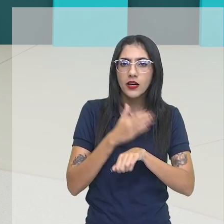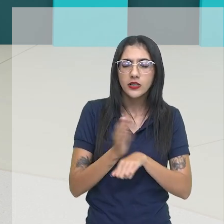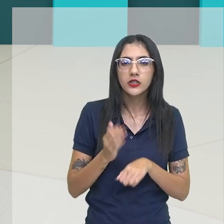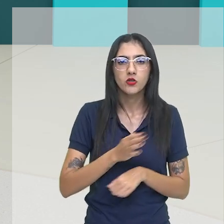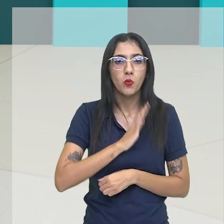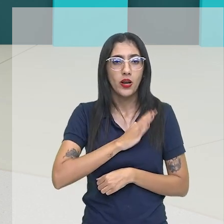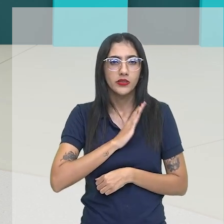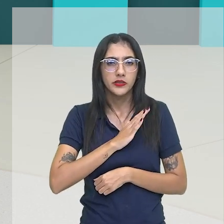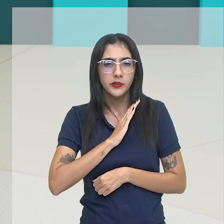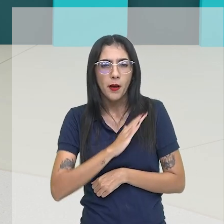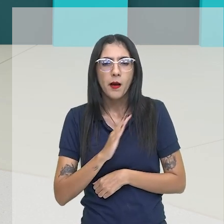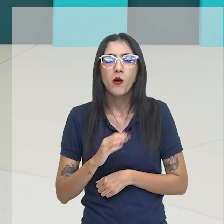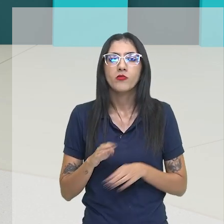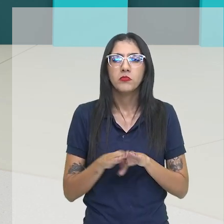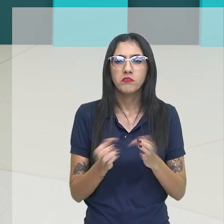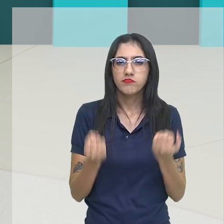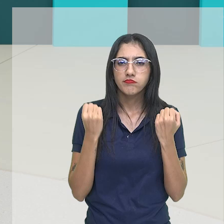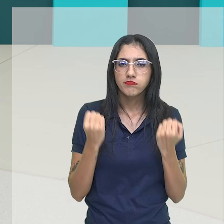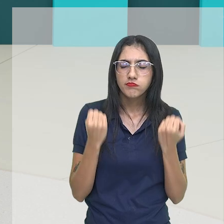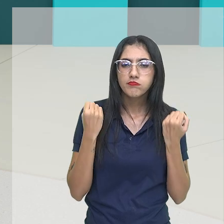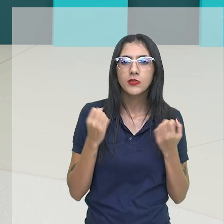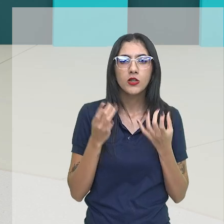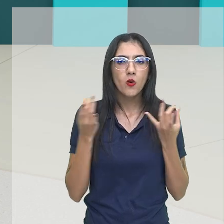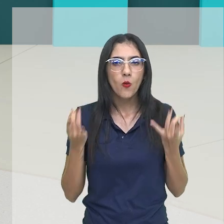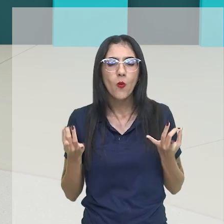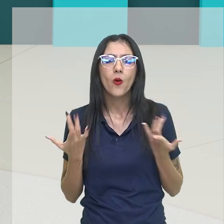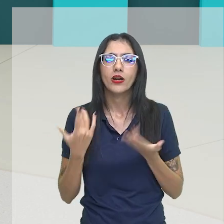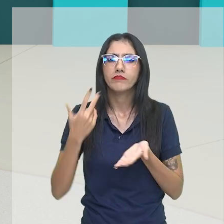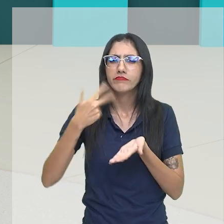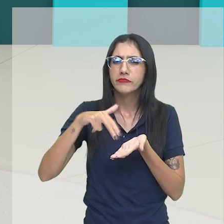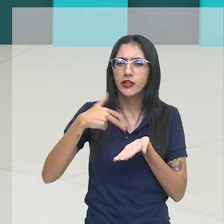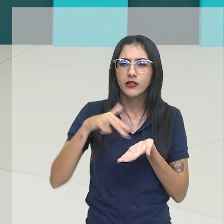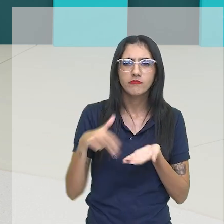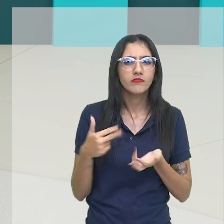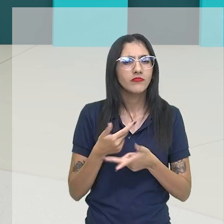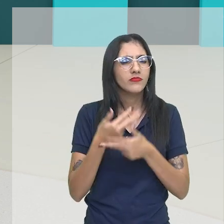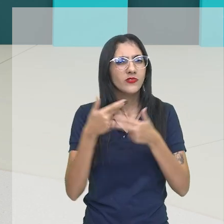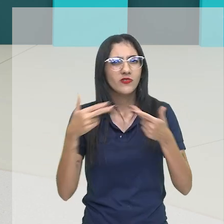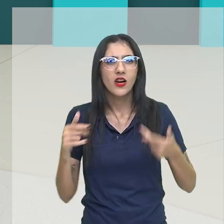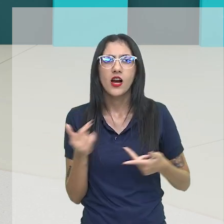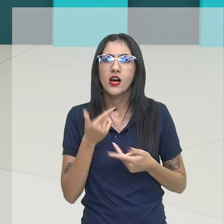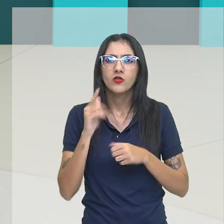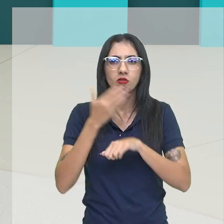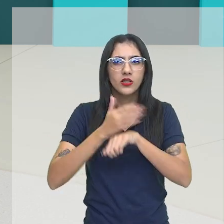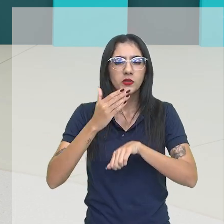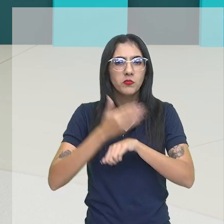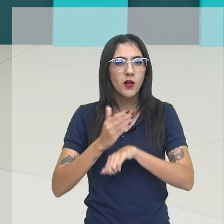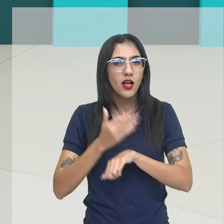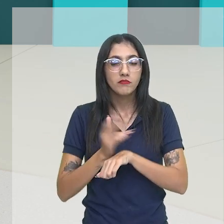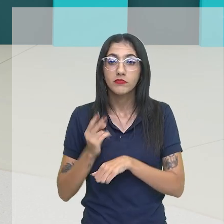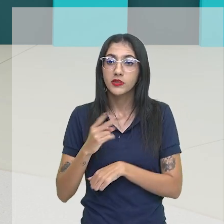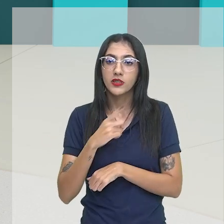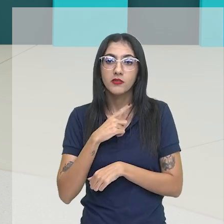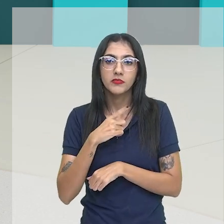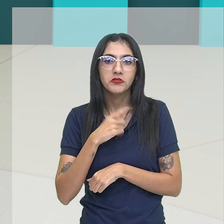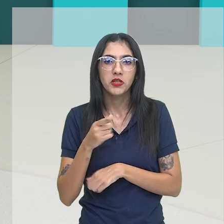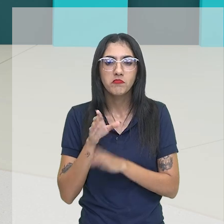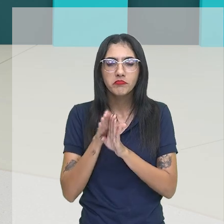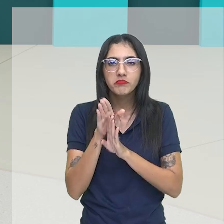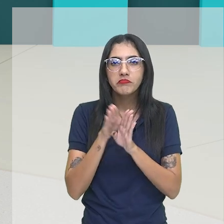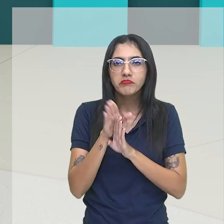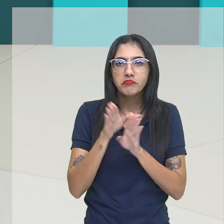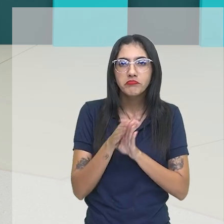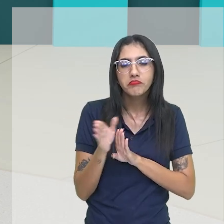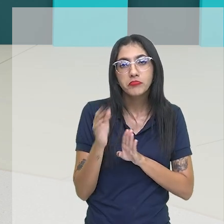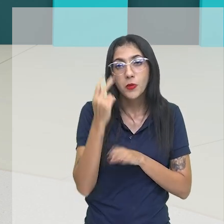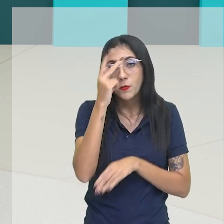cardio, musculação, yoga, pilates, dança e outras atividades aí que sempre são conduzidas por um